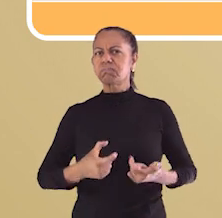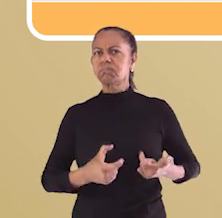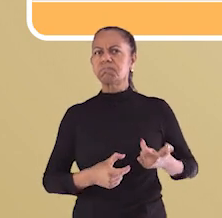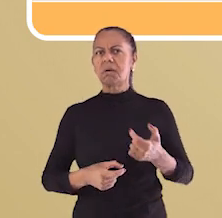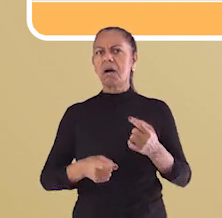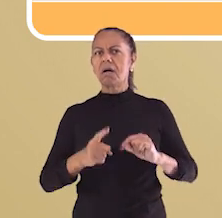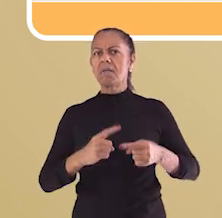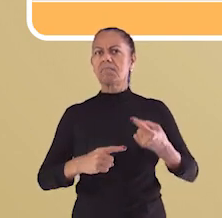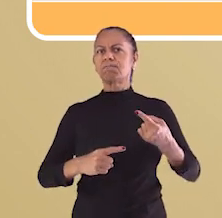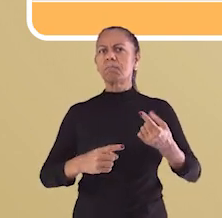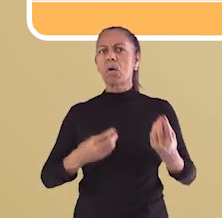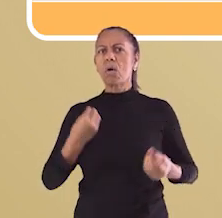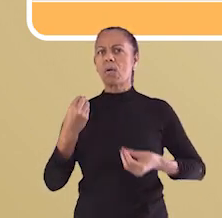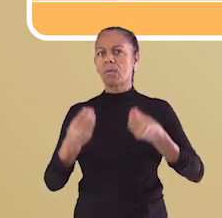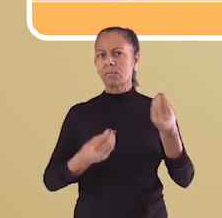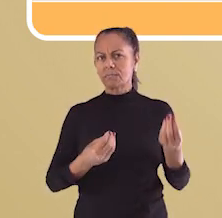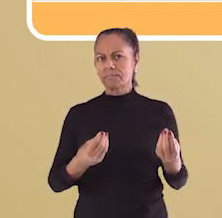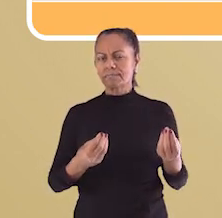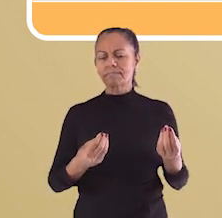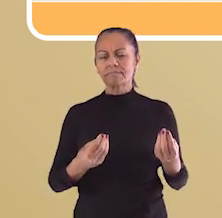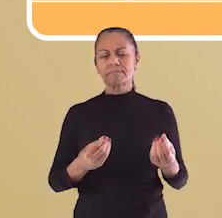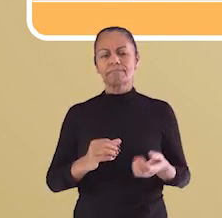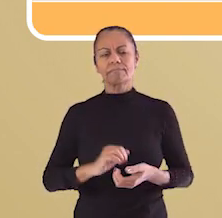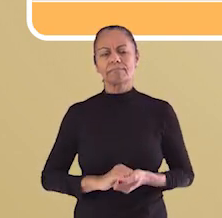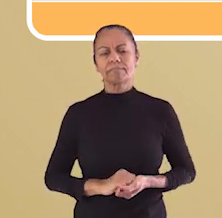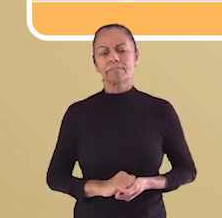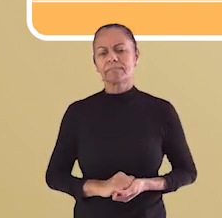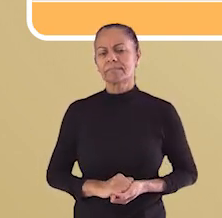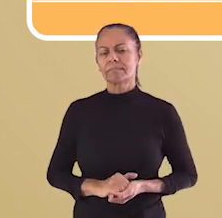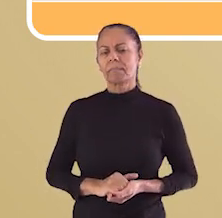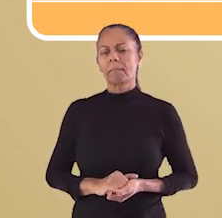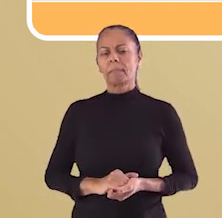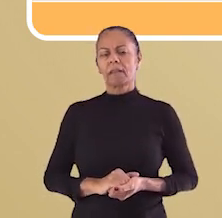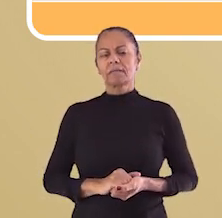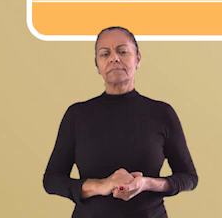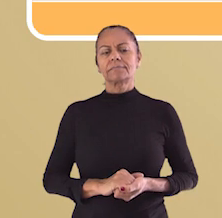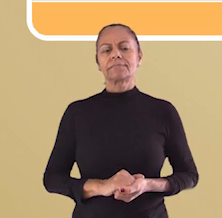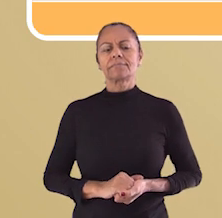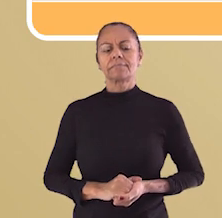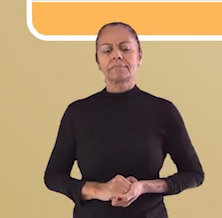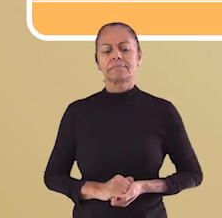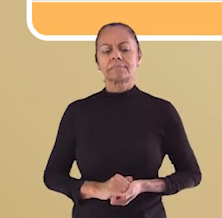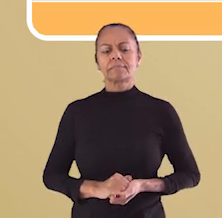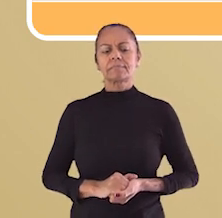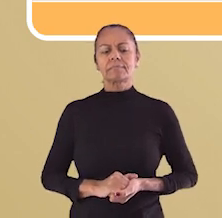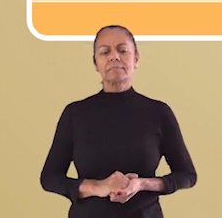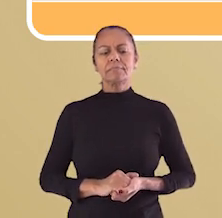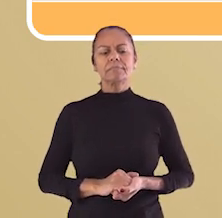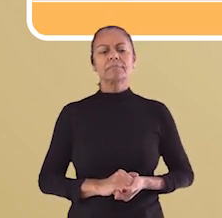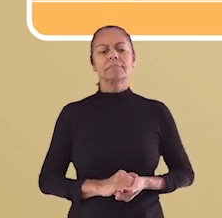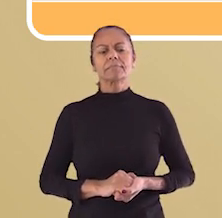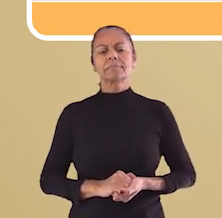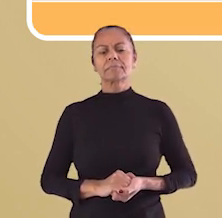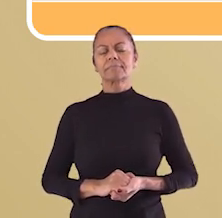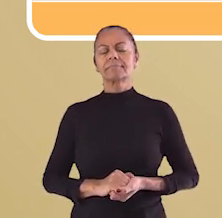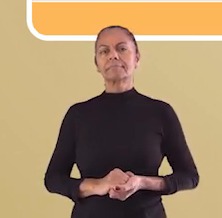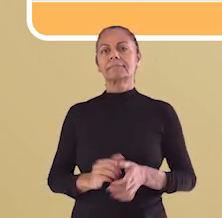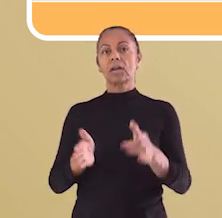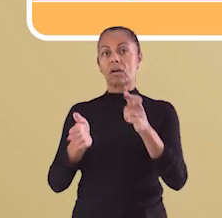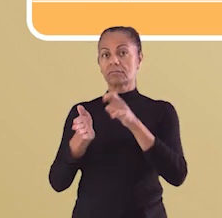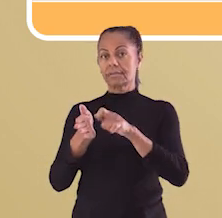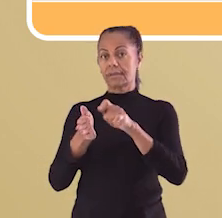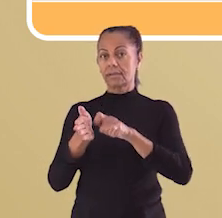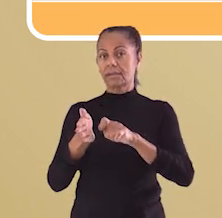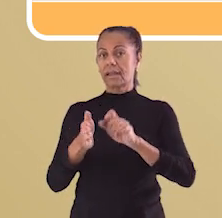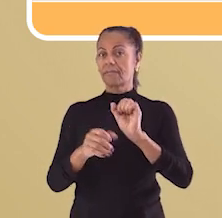seus cadernos para que respondam ao longo da aula. Ao fim, iremos corrigi-la e darei um tempinho para vocês copiarem agora.